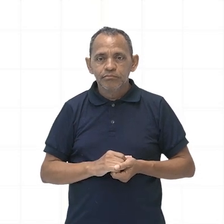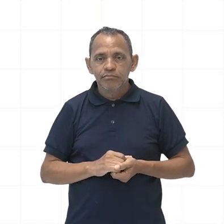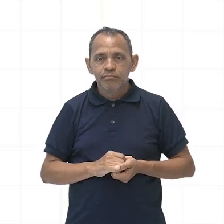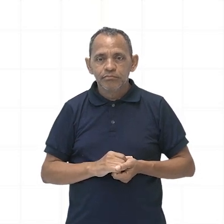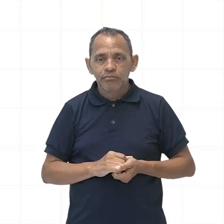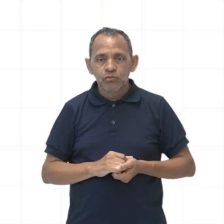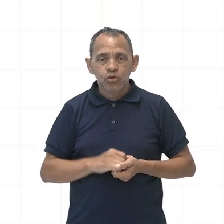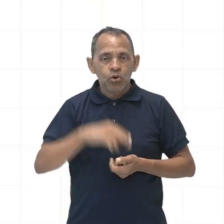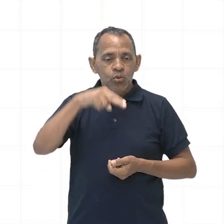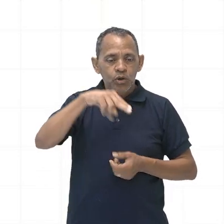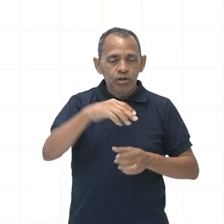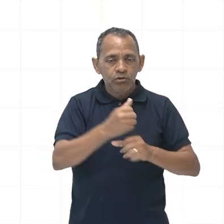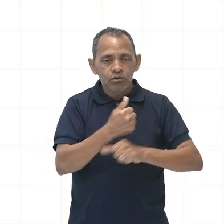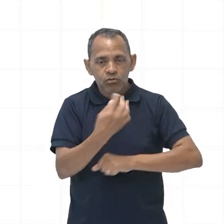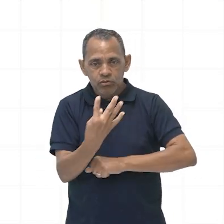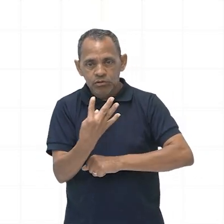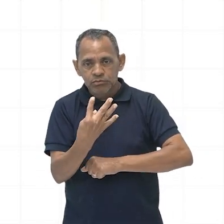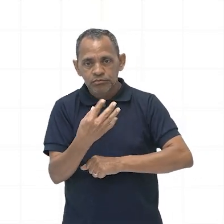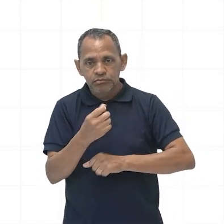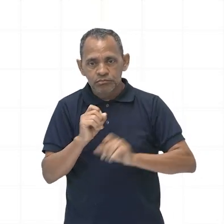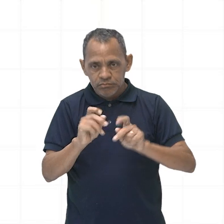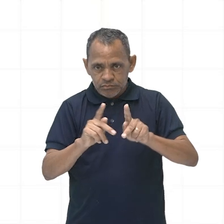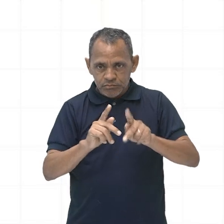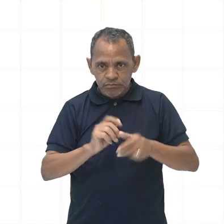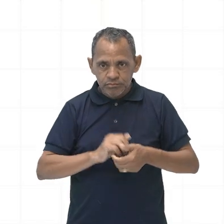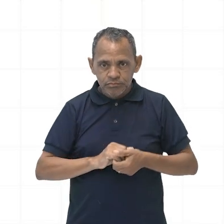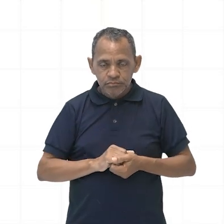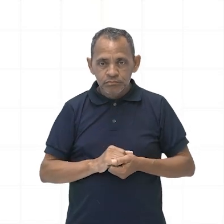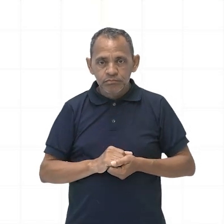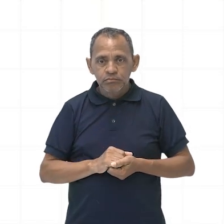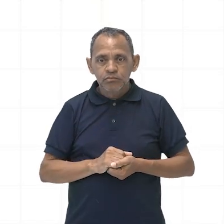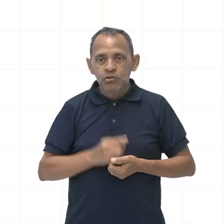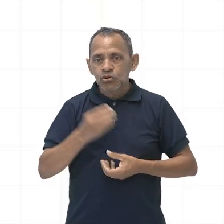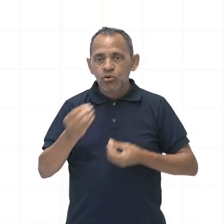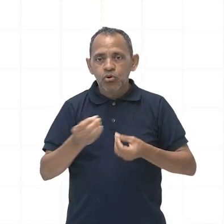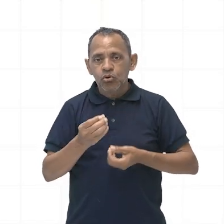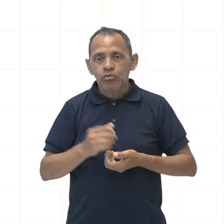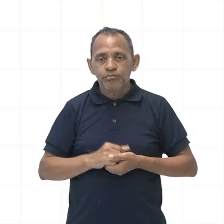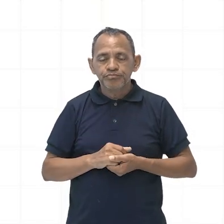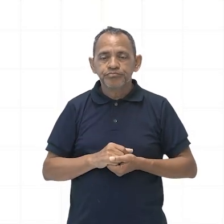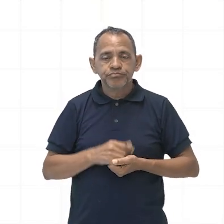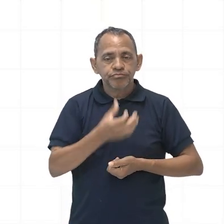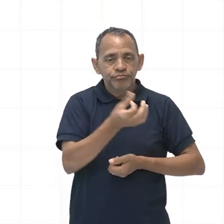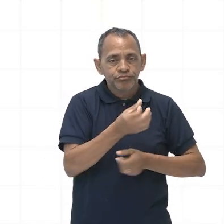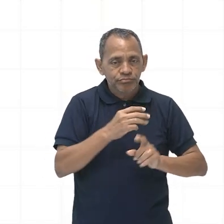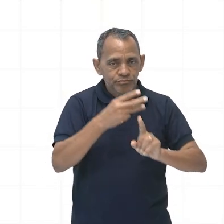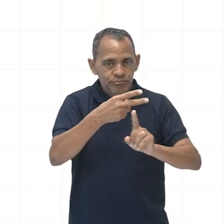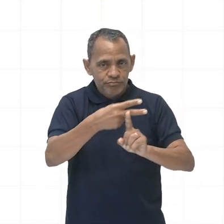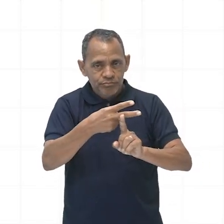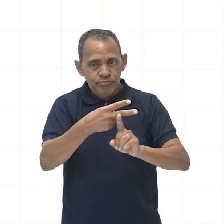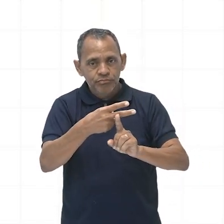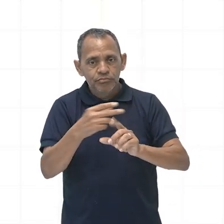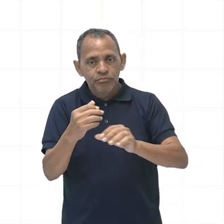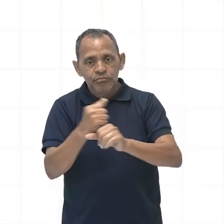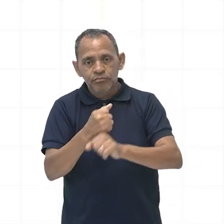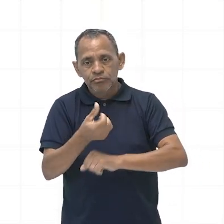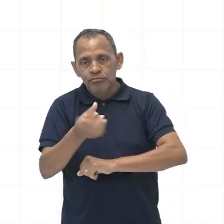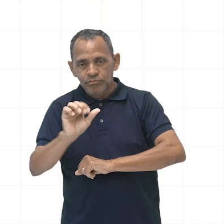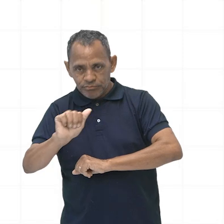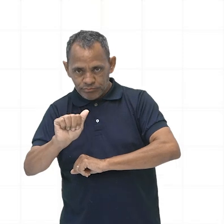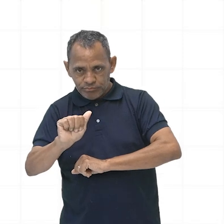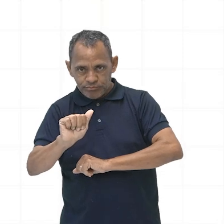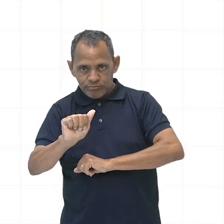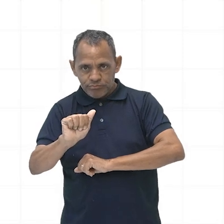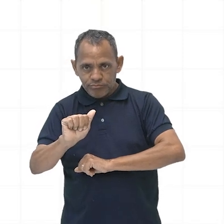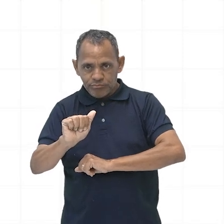e o N é 4, certo? Então, vai ficar 6 ao quadrado é igual o A,